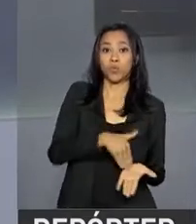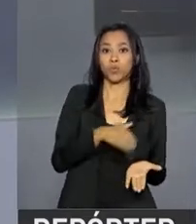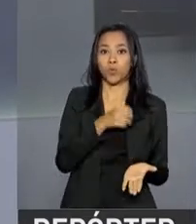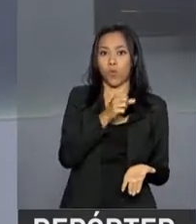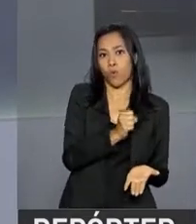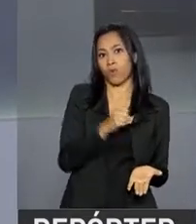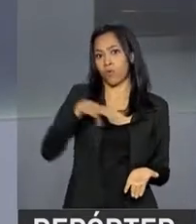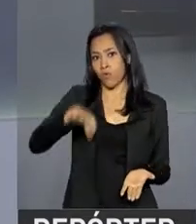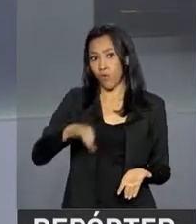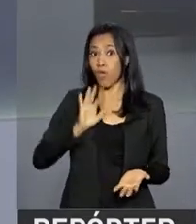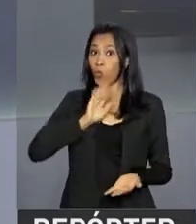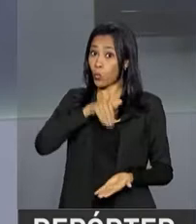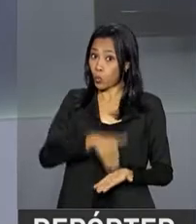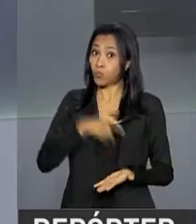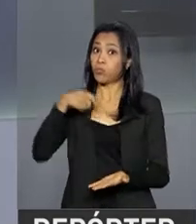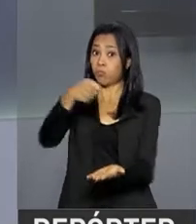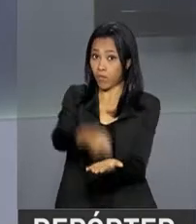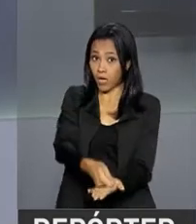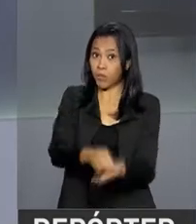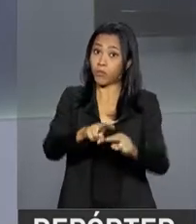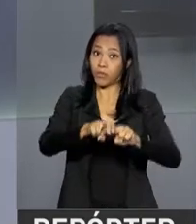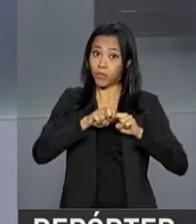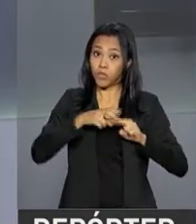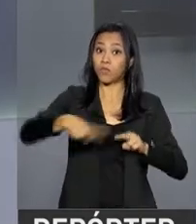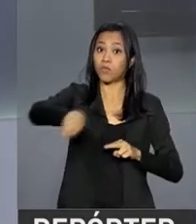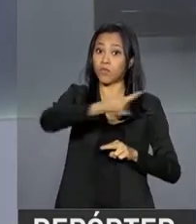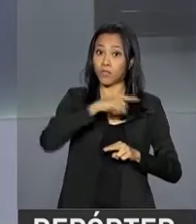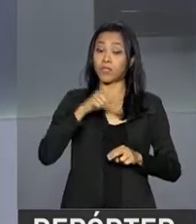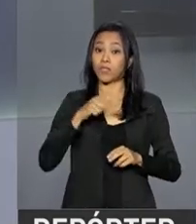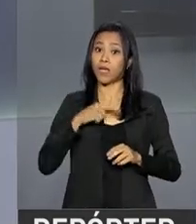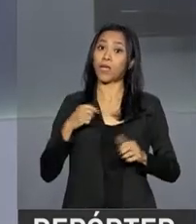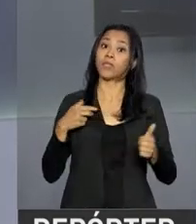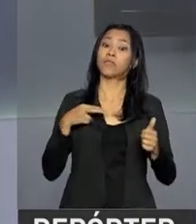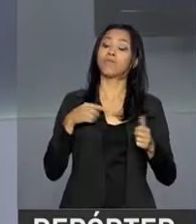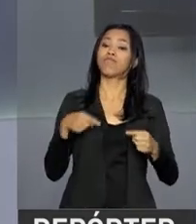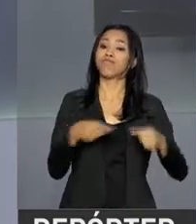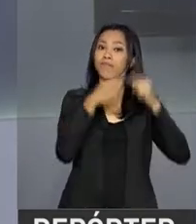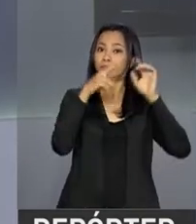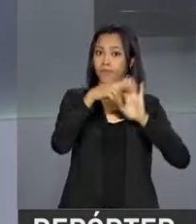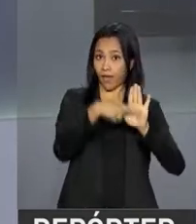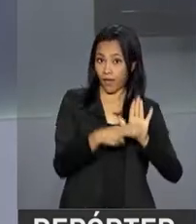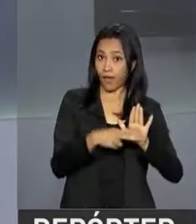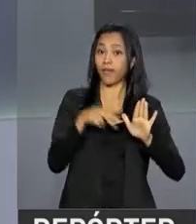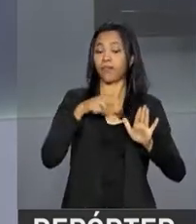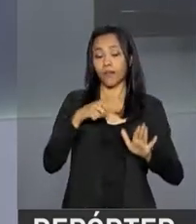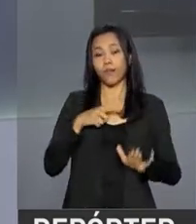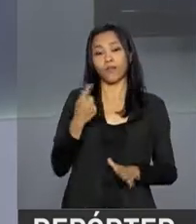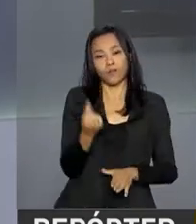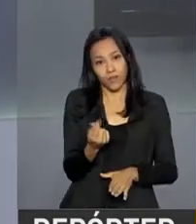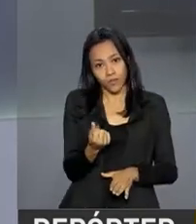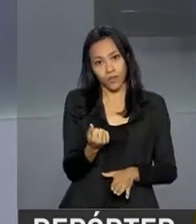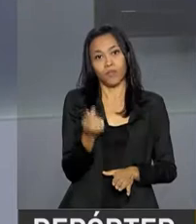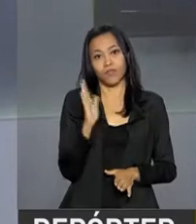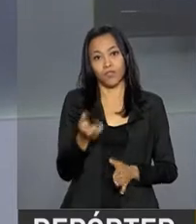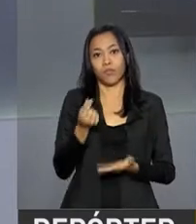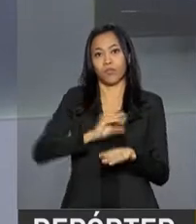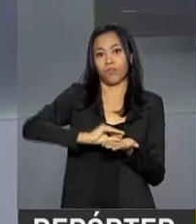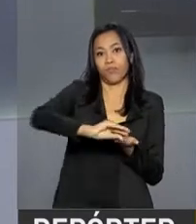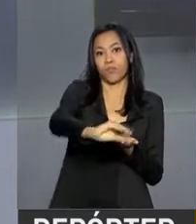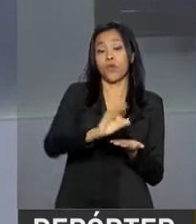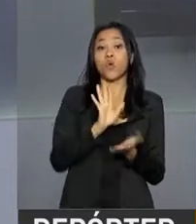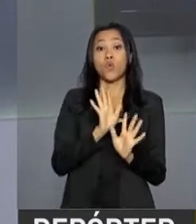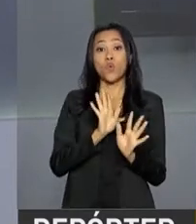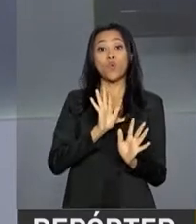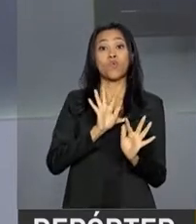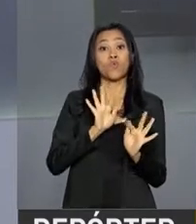pagamento com isso todos os trabalhadores que se enquadram na regra do abono terá o dinheiro do benefício liberado o prazo final